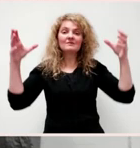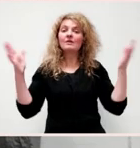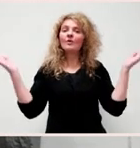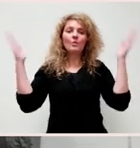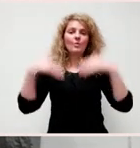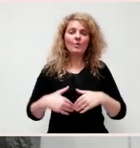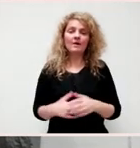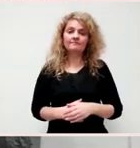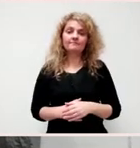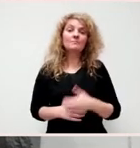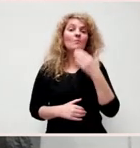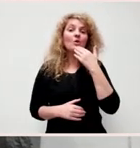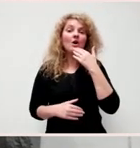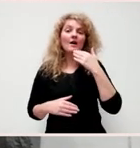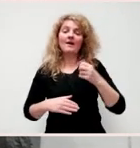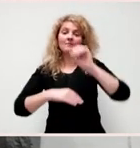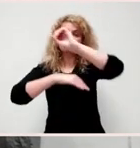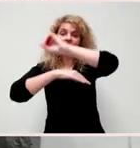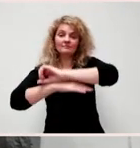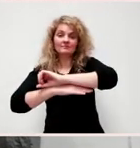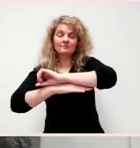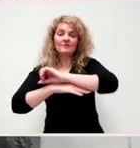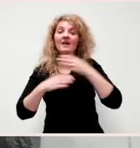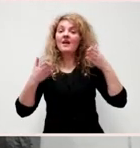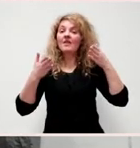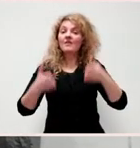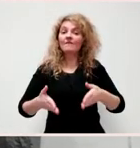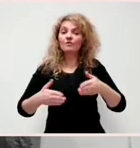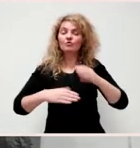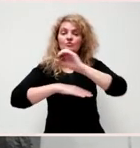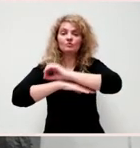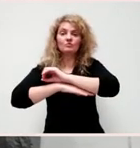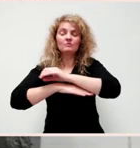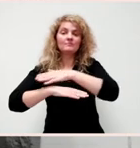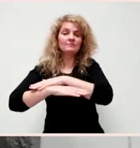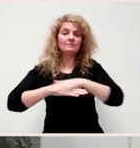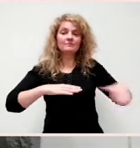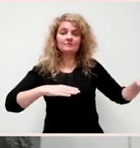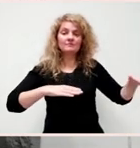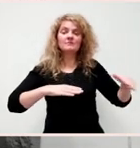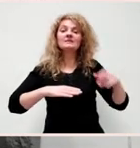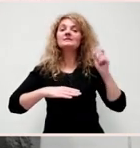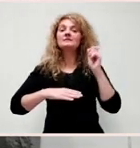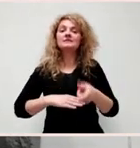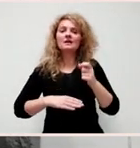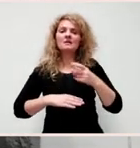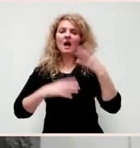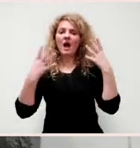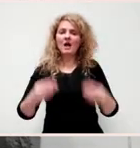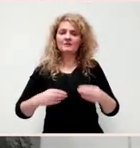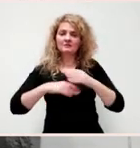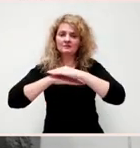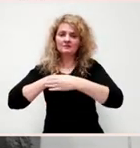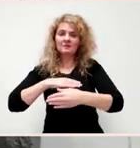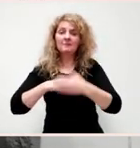elementos. A superficie sobre a que aparece deitado o defunto soe representarse con moitos